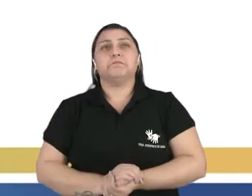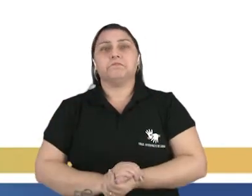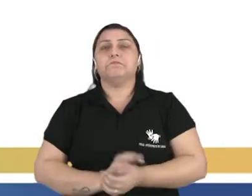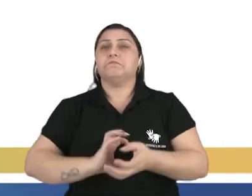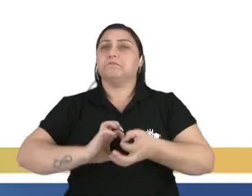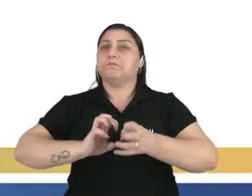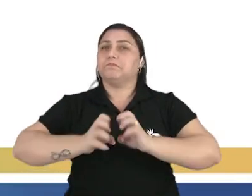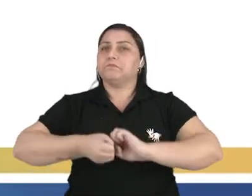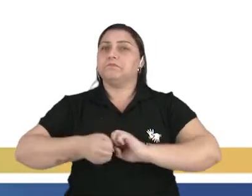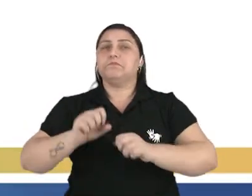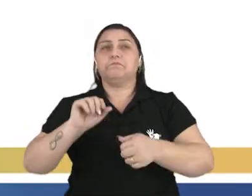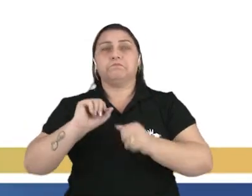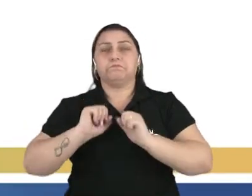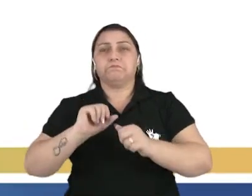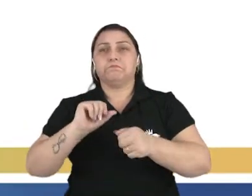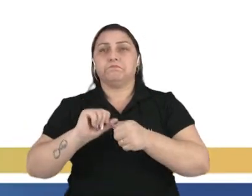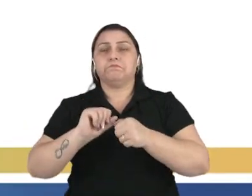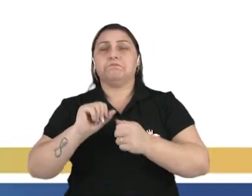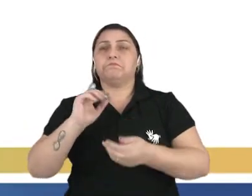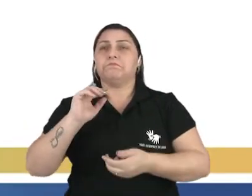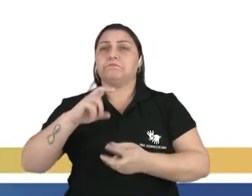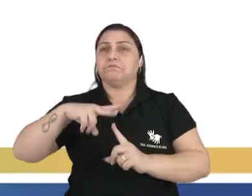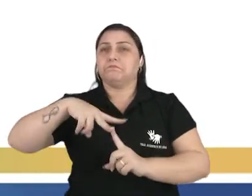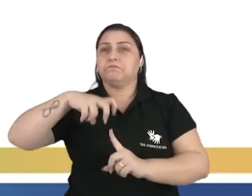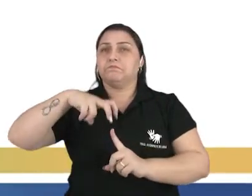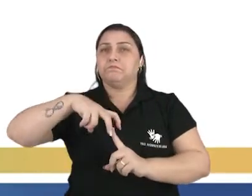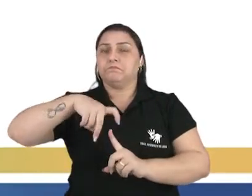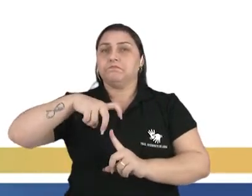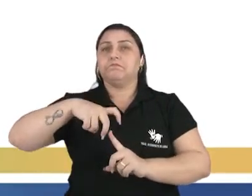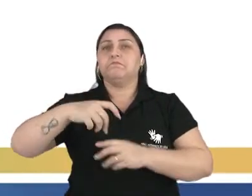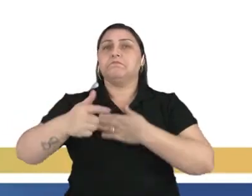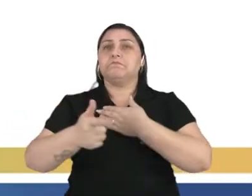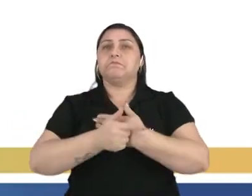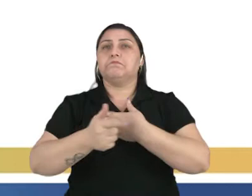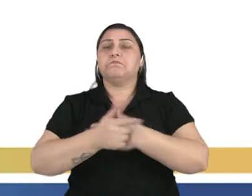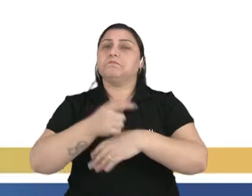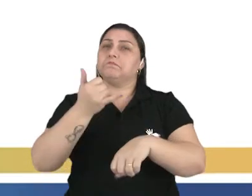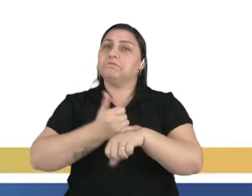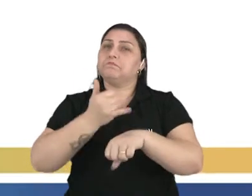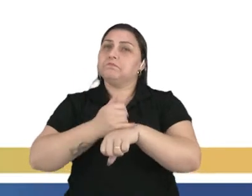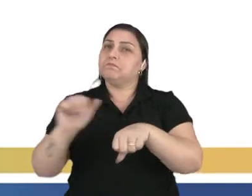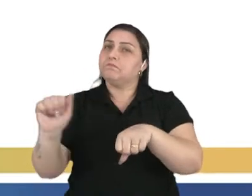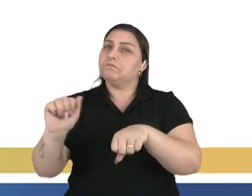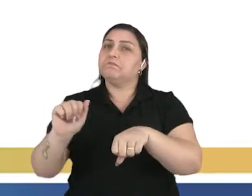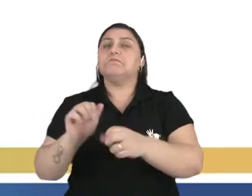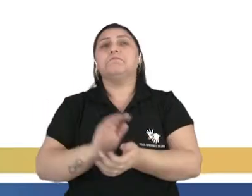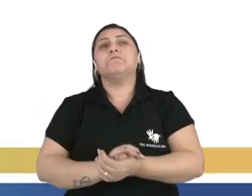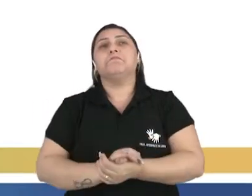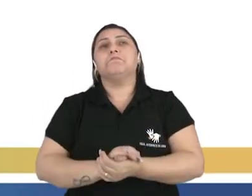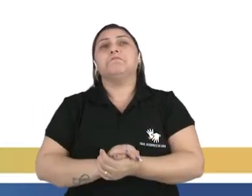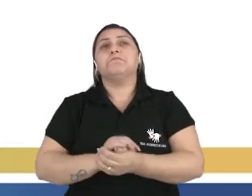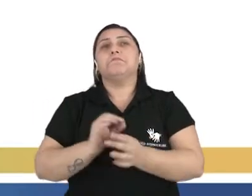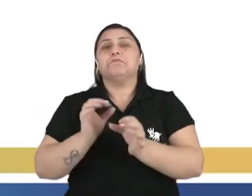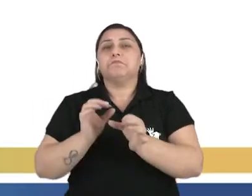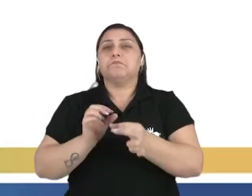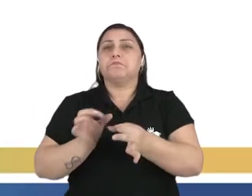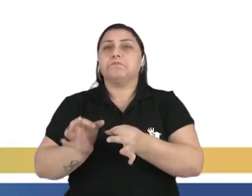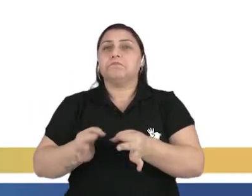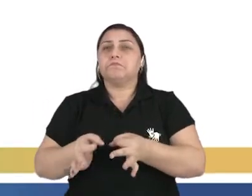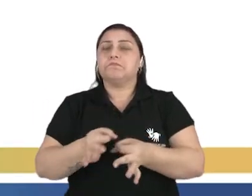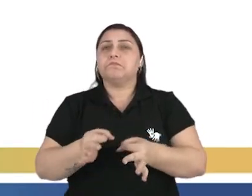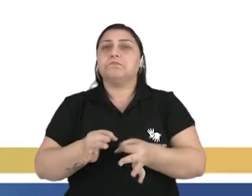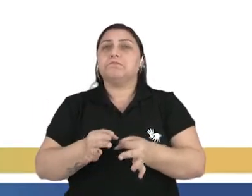artesanais que você pode fazer em casa com garrafa PET, papel alumínio, É bolinha daquela